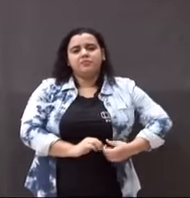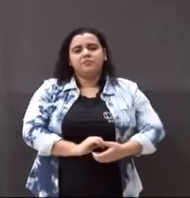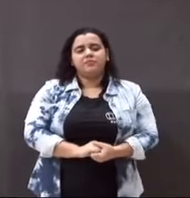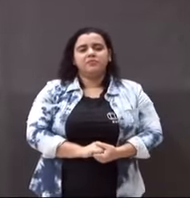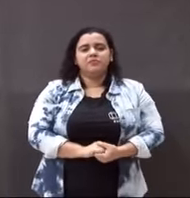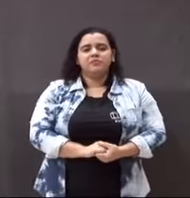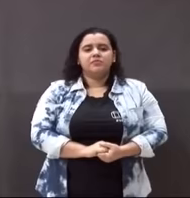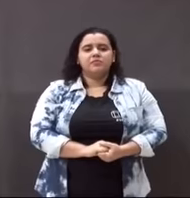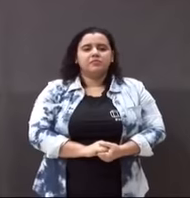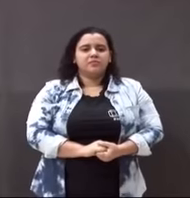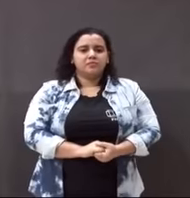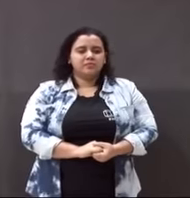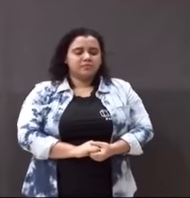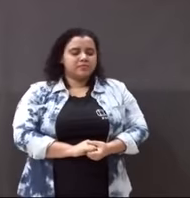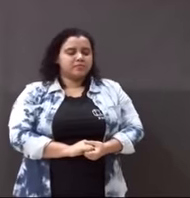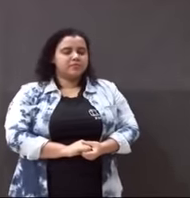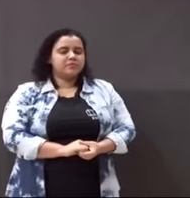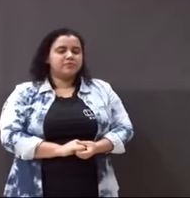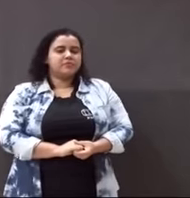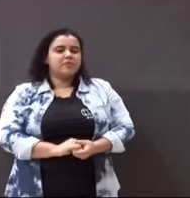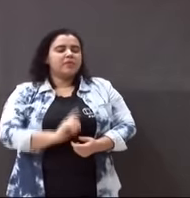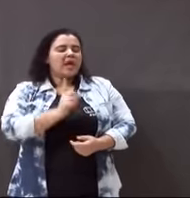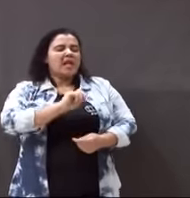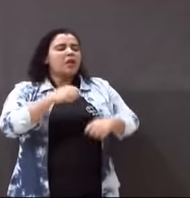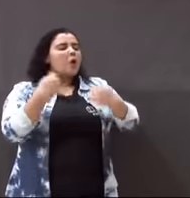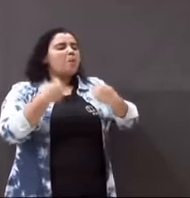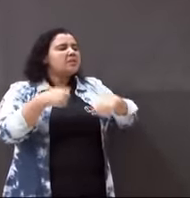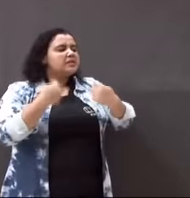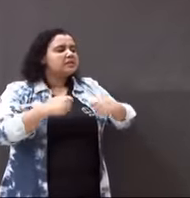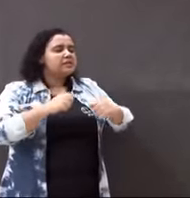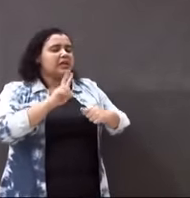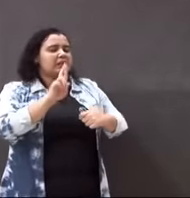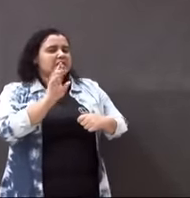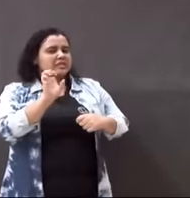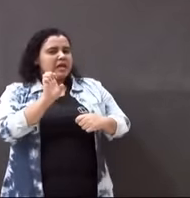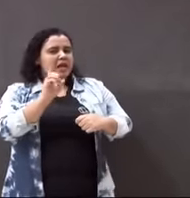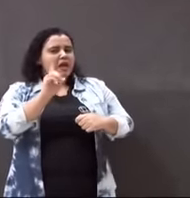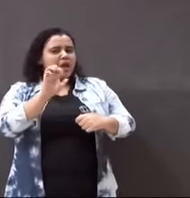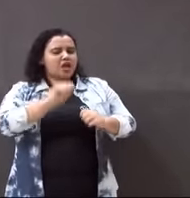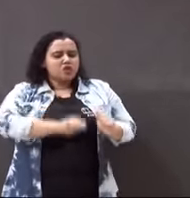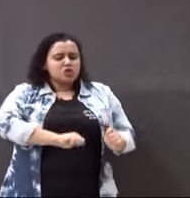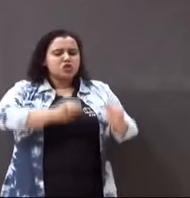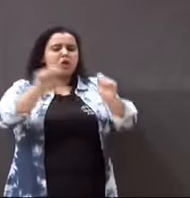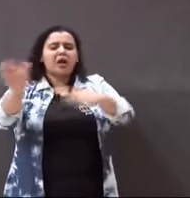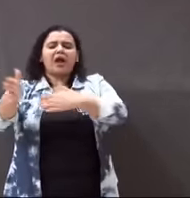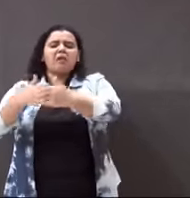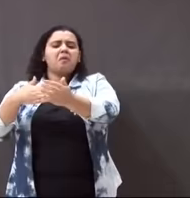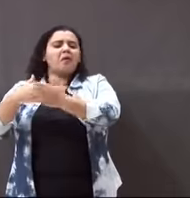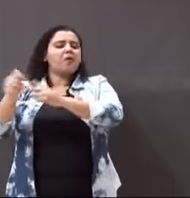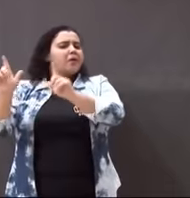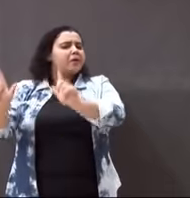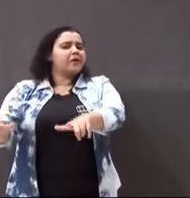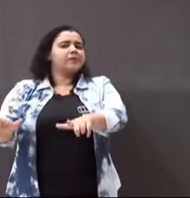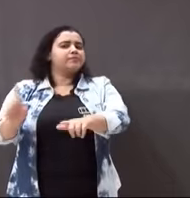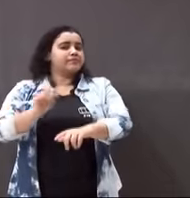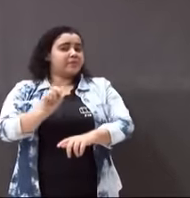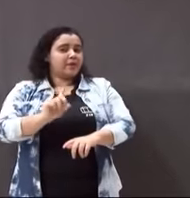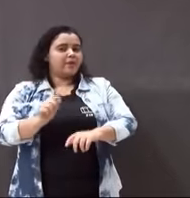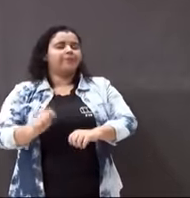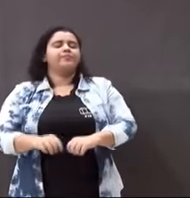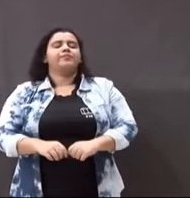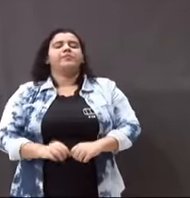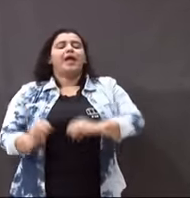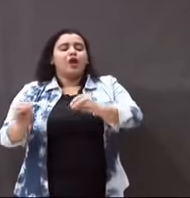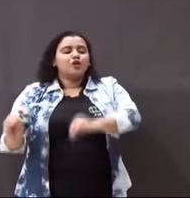Não precisa jogar a rede em quaisquer lugar. Joga do lado direito, porque